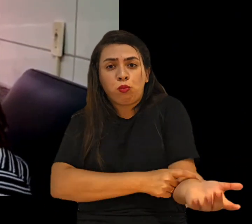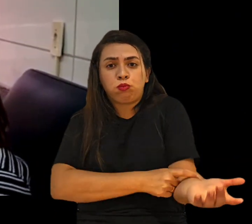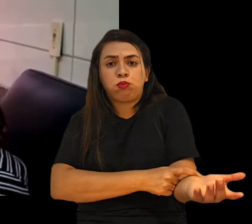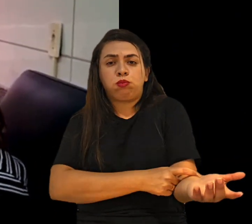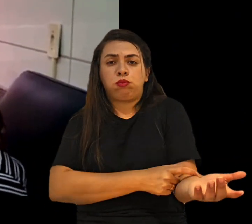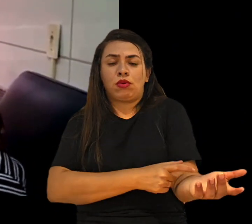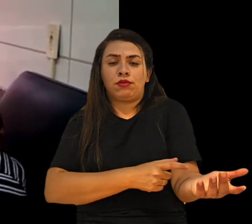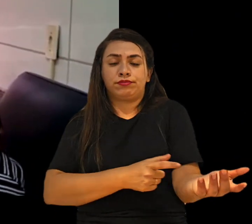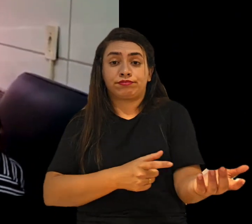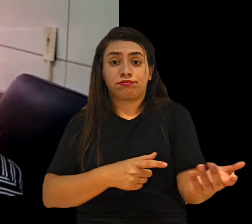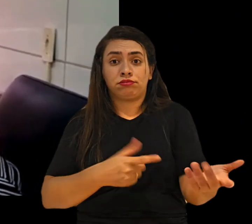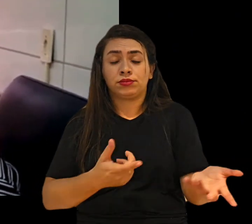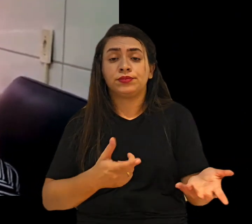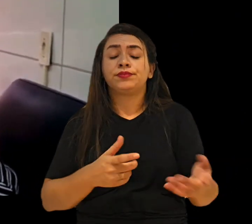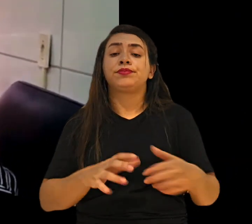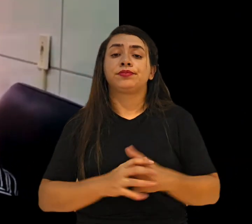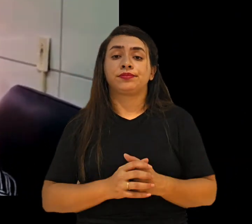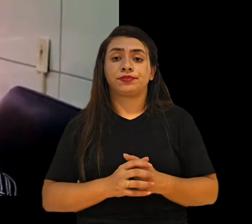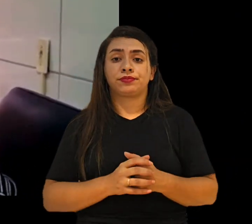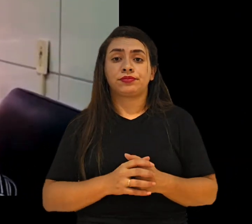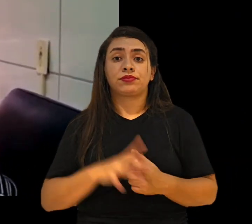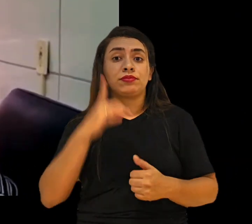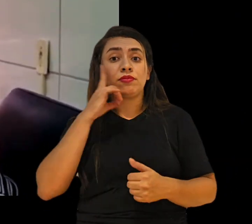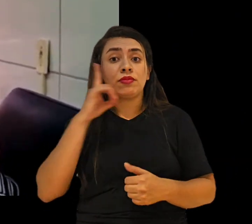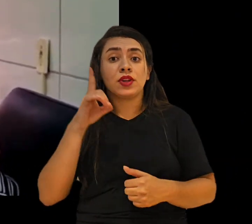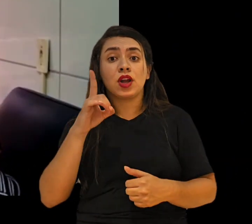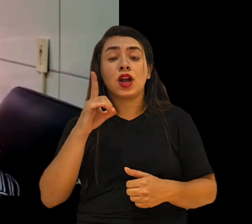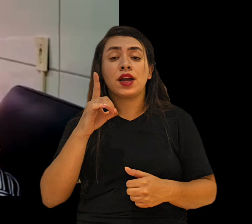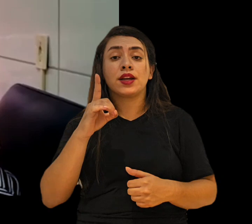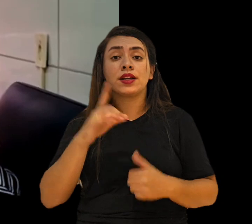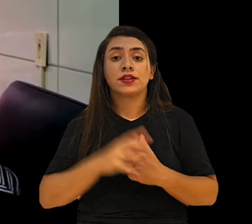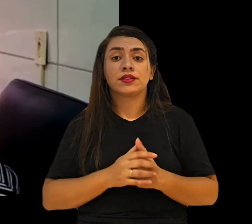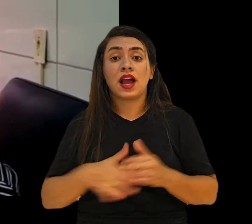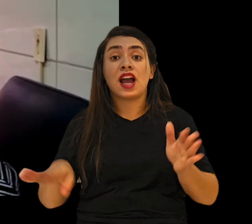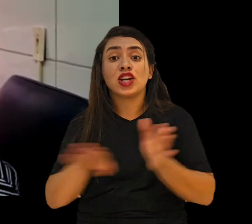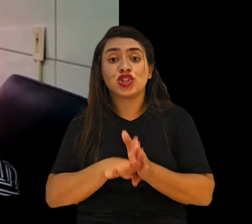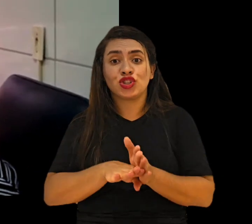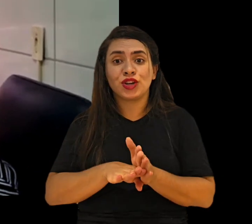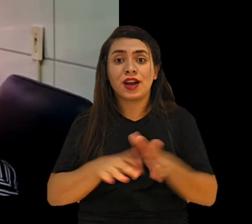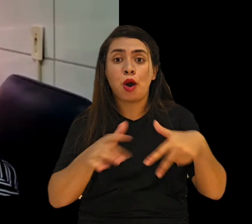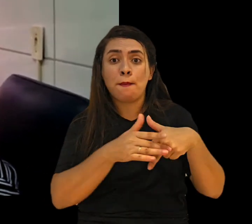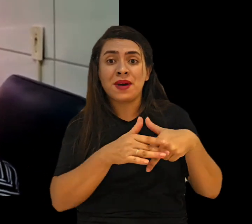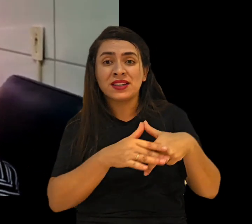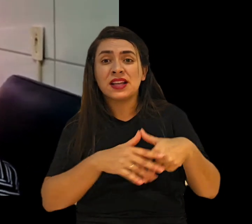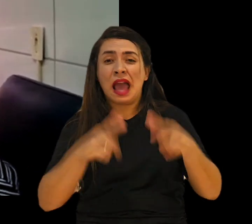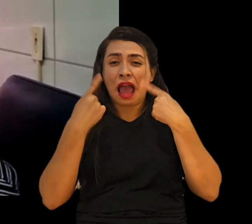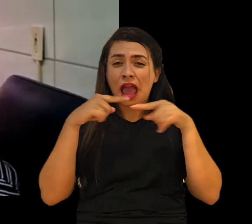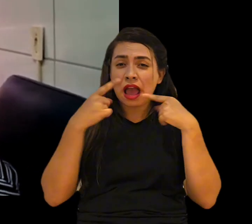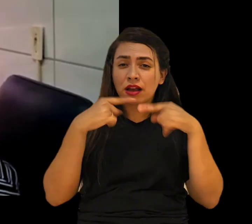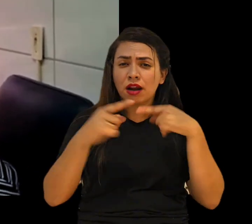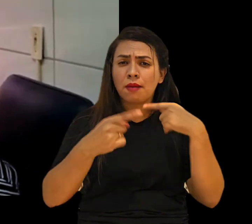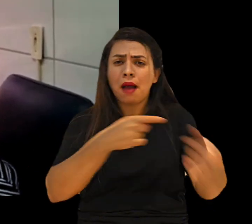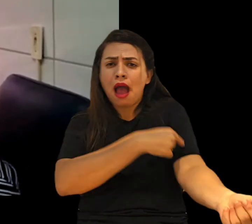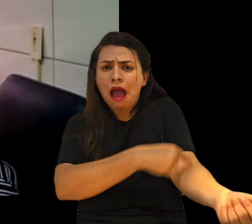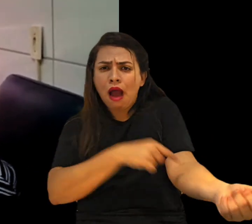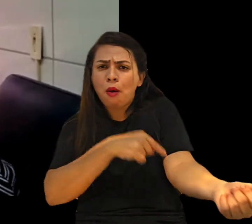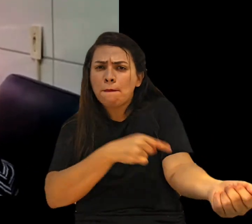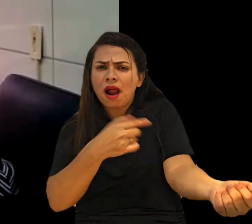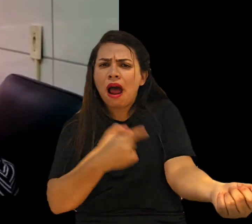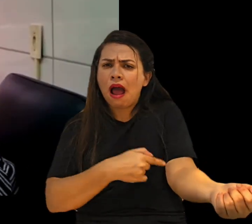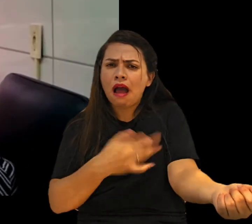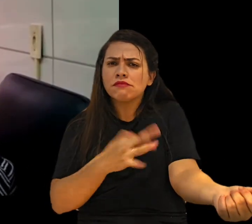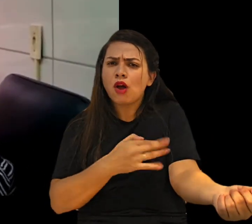hemorragia. Aí vai ficar roxo. Aí chega aquela pessoa no outro dia no laboratório. Ah, meu braço ficou roxo, foi culpa do coletador. Não foi. Foi